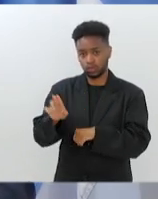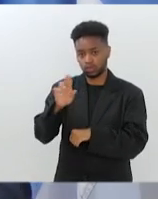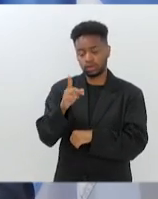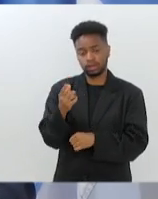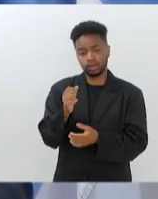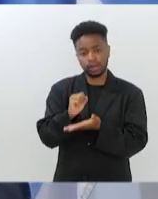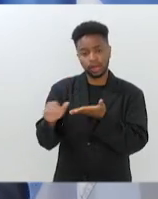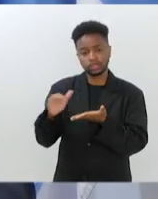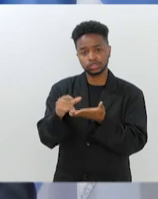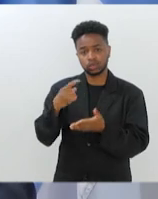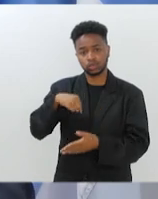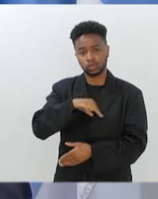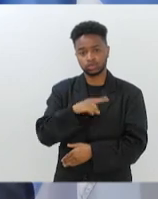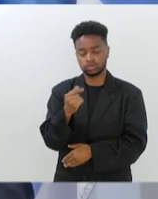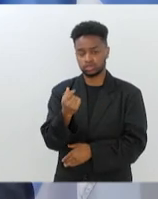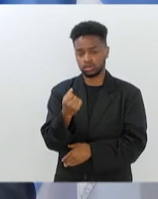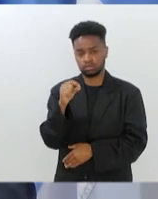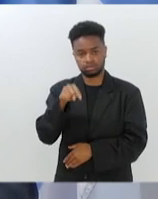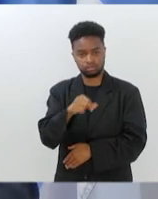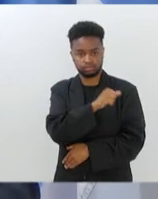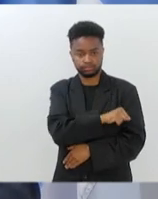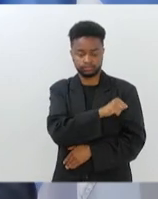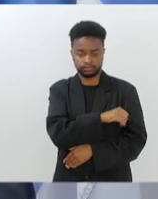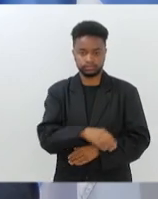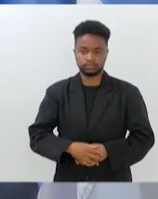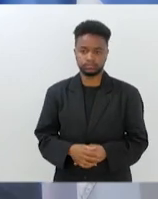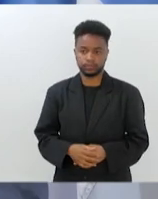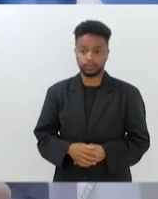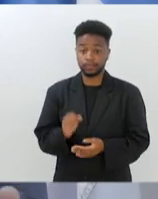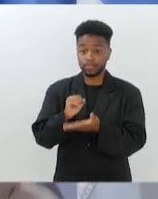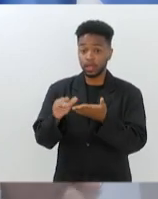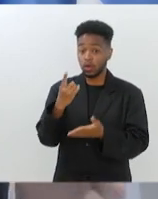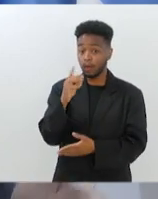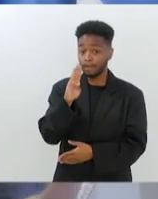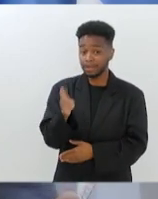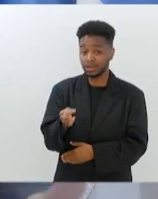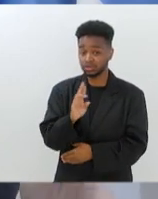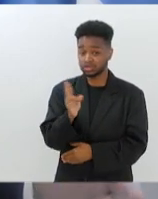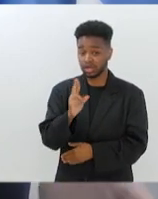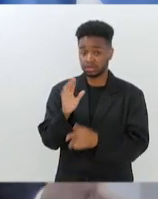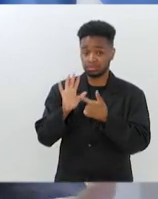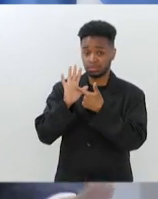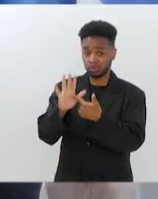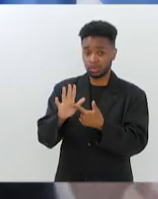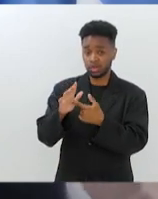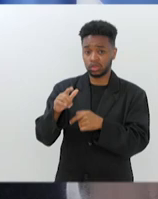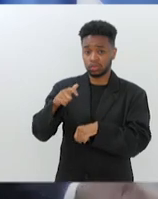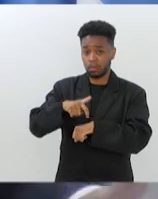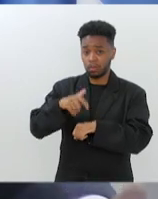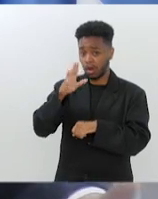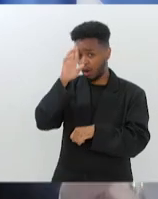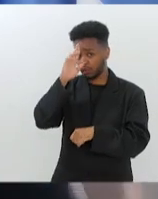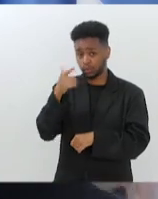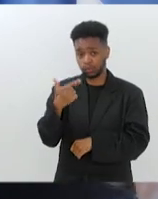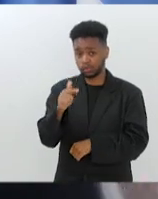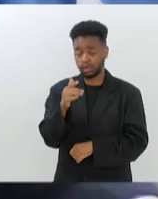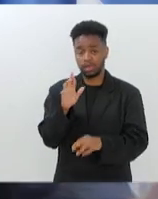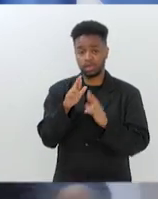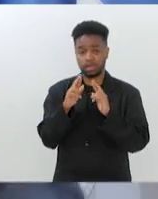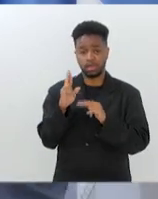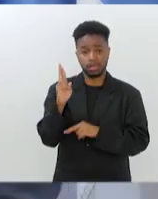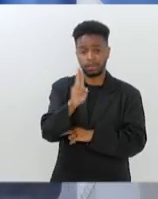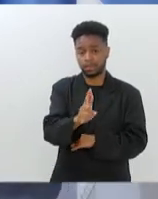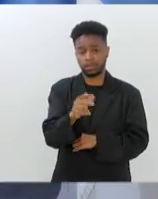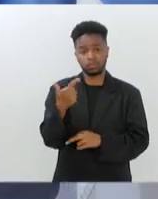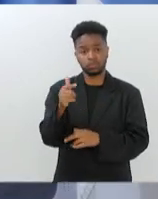dinheiro o povo do Rio de Janeiro gastar R milhão de reais para estampar a marca da cedade num almoço que não vai mandar representante não vai fazer diálogo com